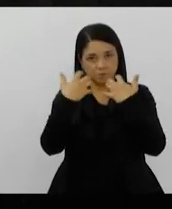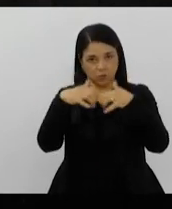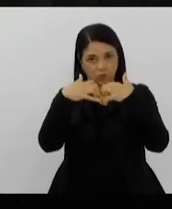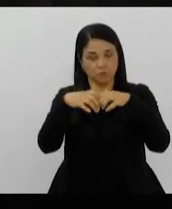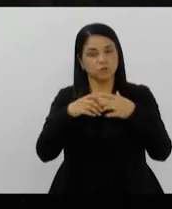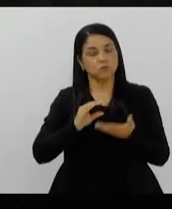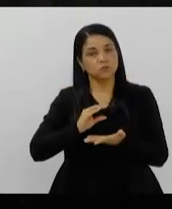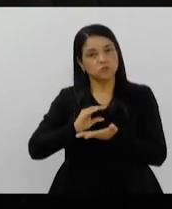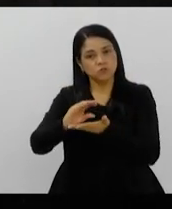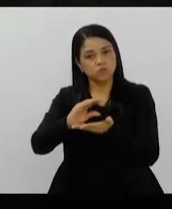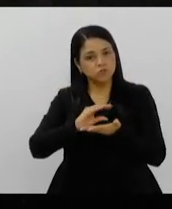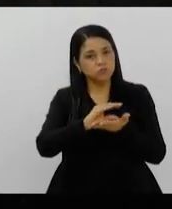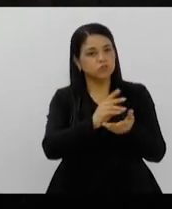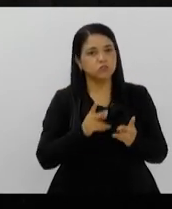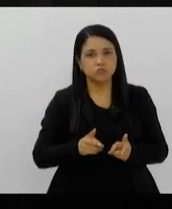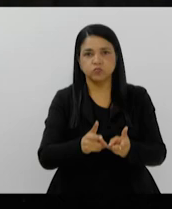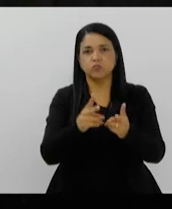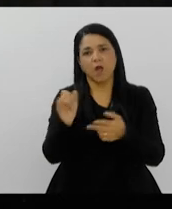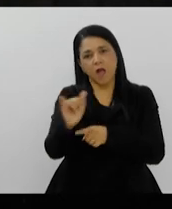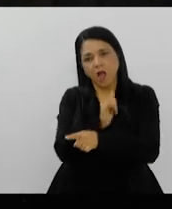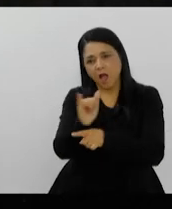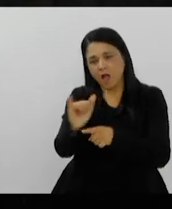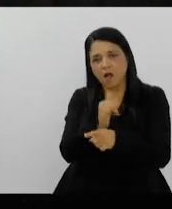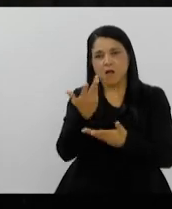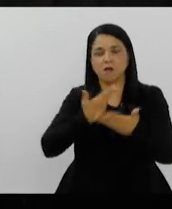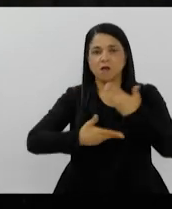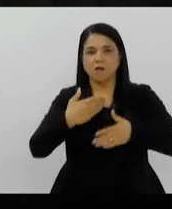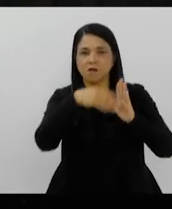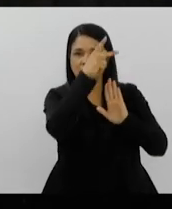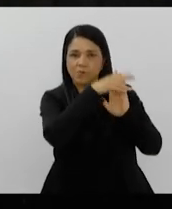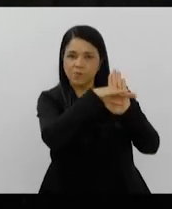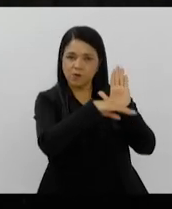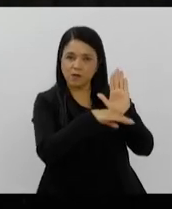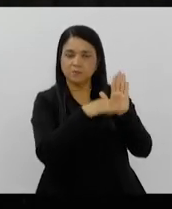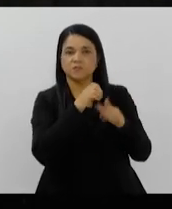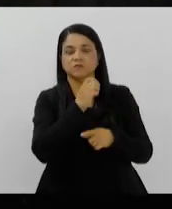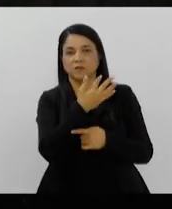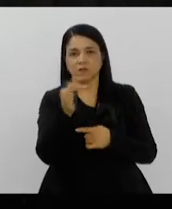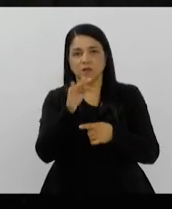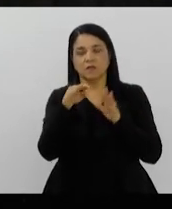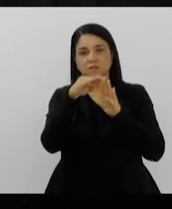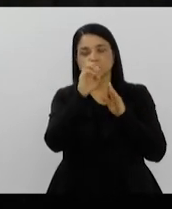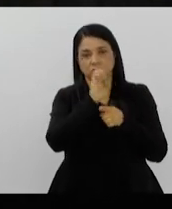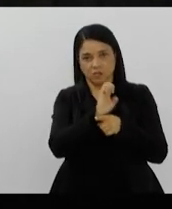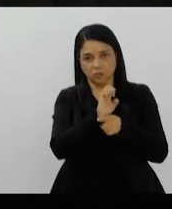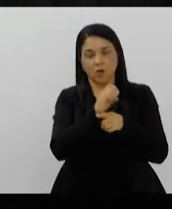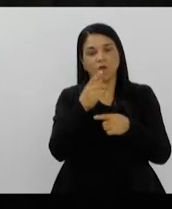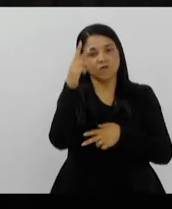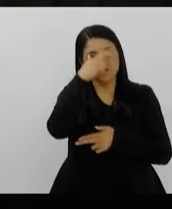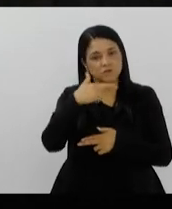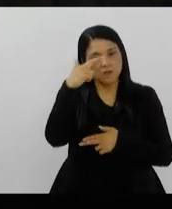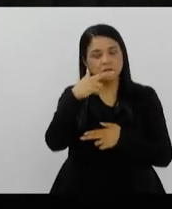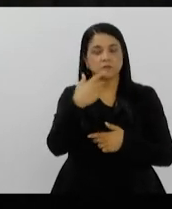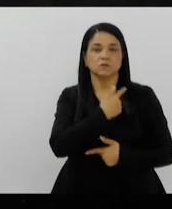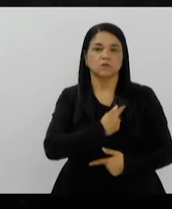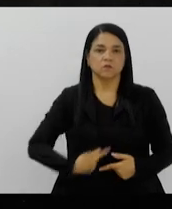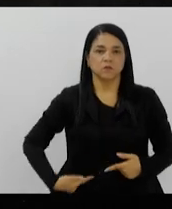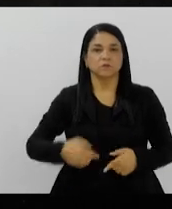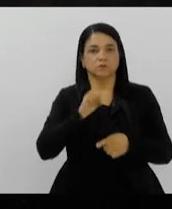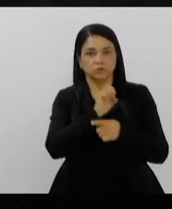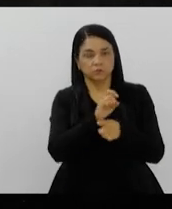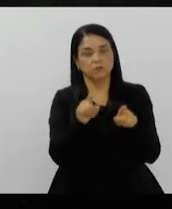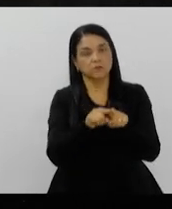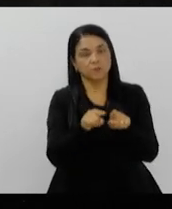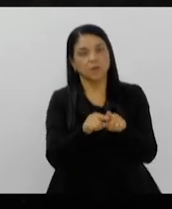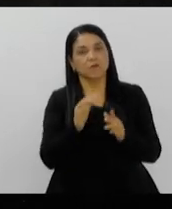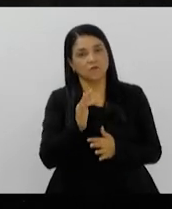levando recursos, vou continuar articulando os programas federais e estaduais, vou continuar fiscalizando o governo do Estado e também